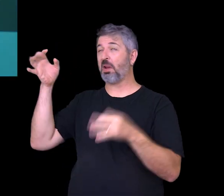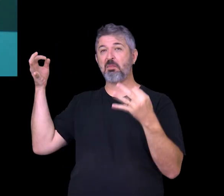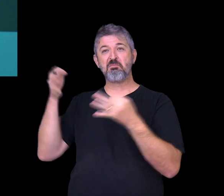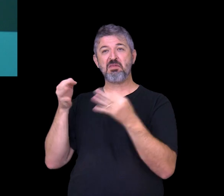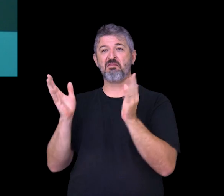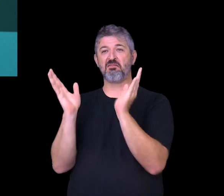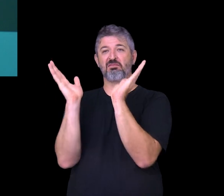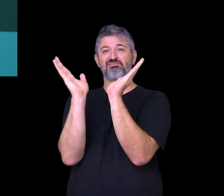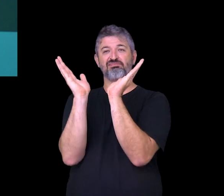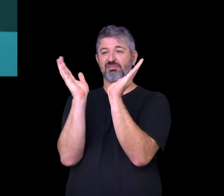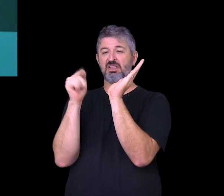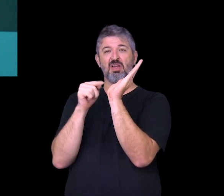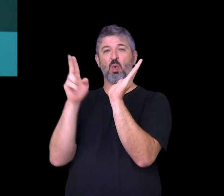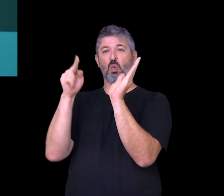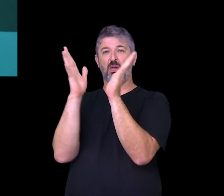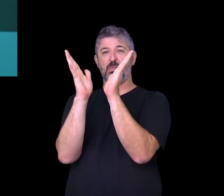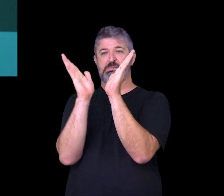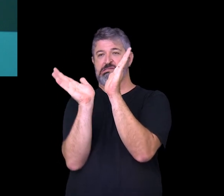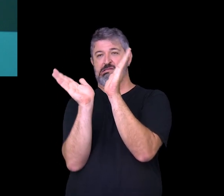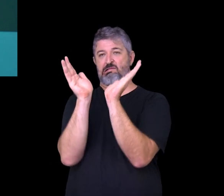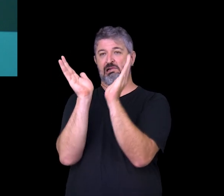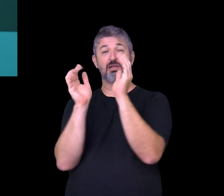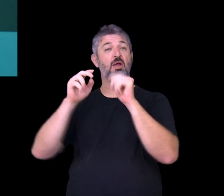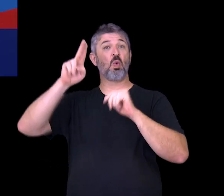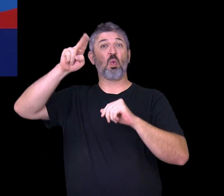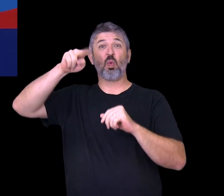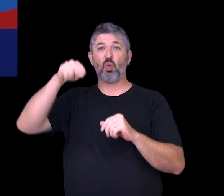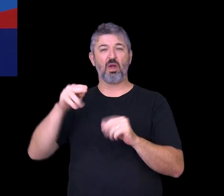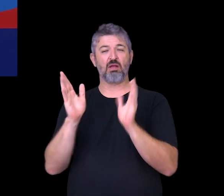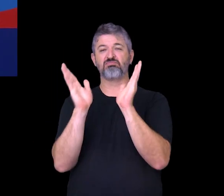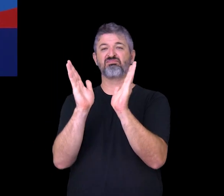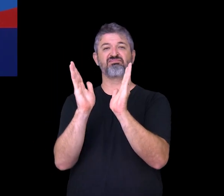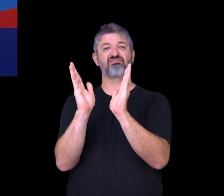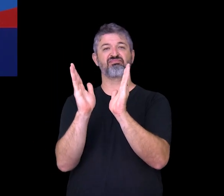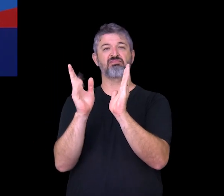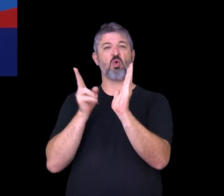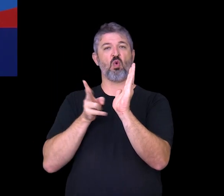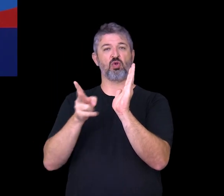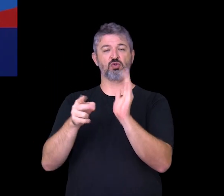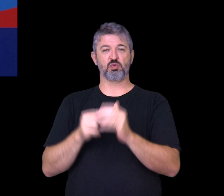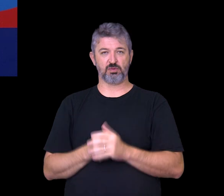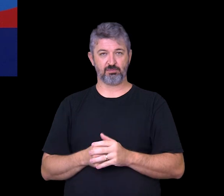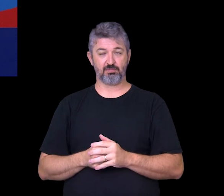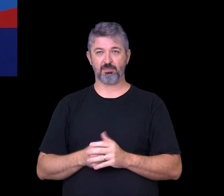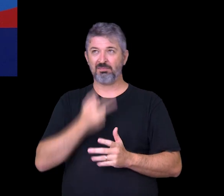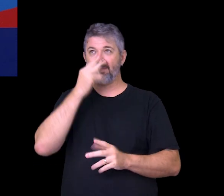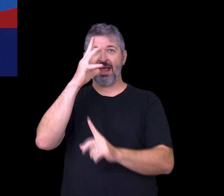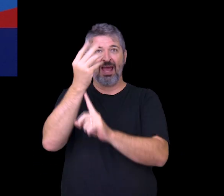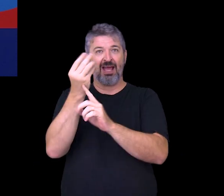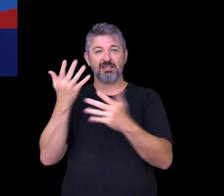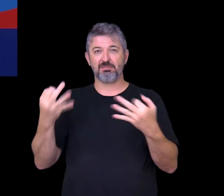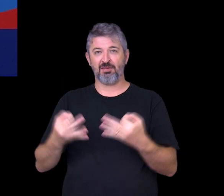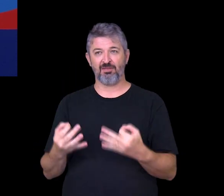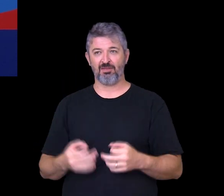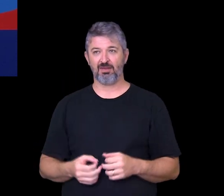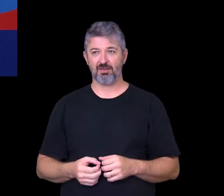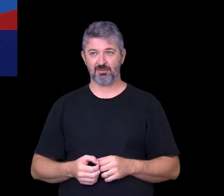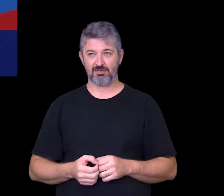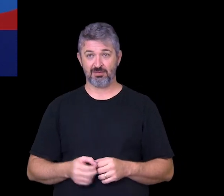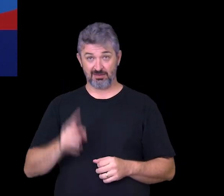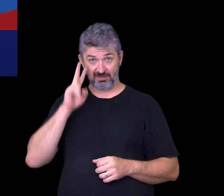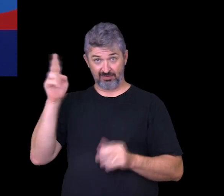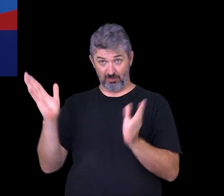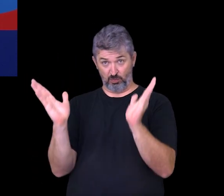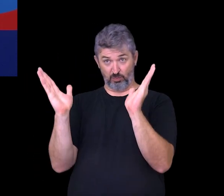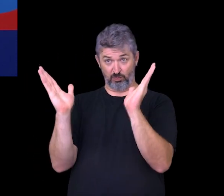muitos anos. É uma obra de arte. Tá certo. E aí você está falando do lado de fora, por enquanto, né? Das